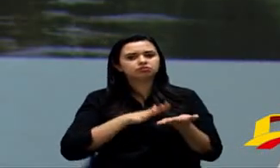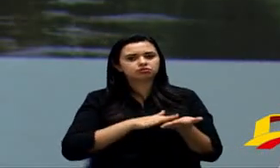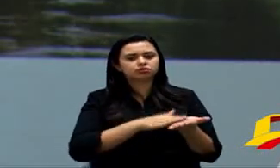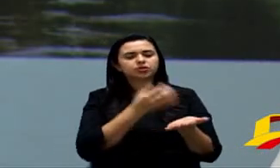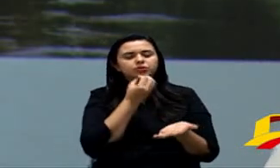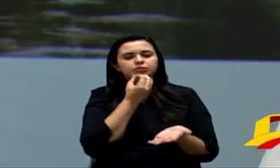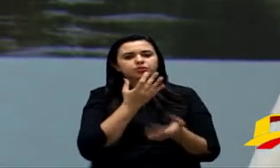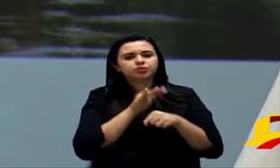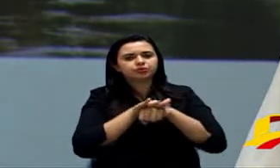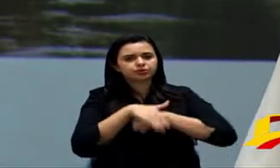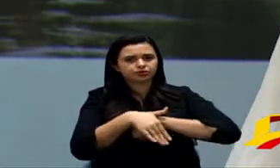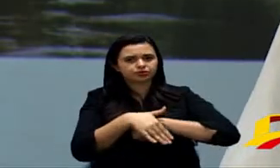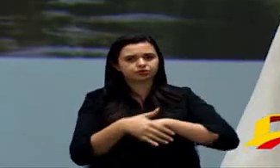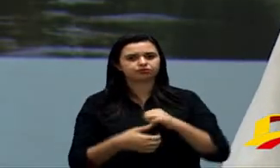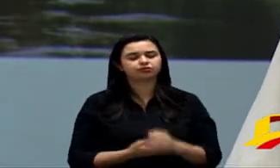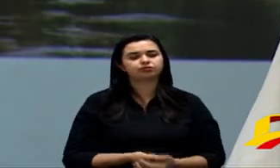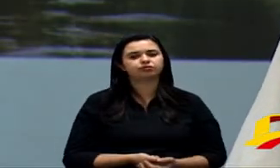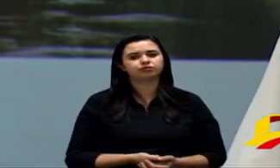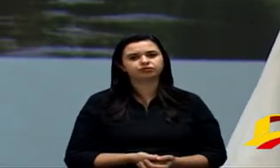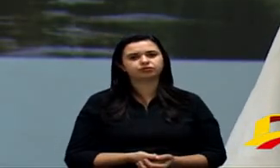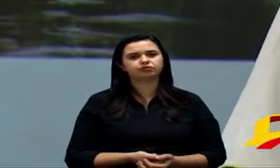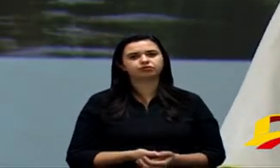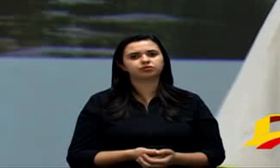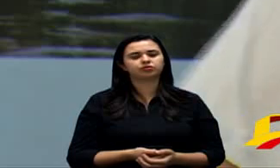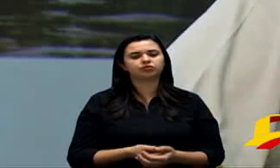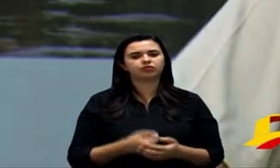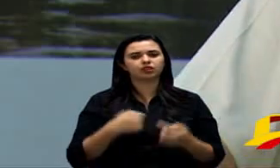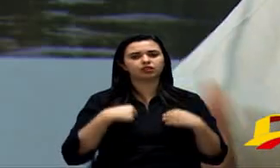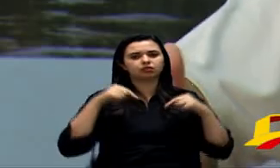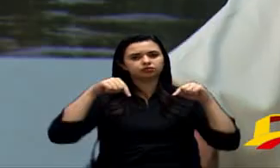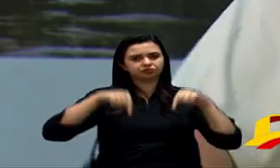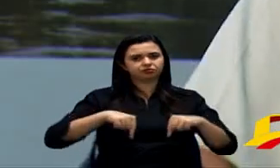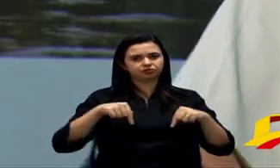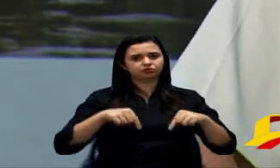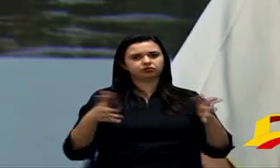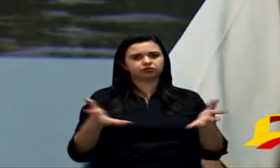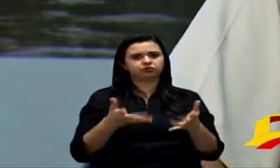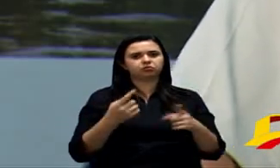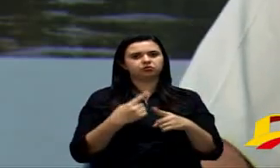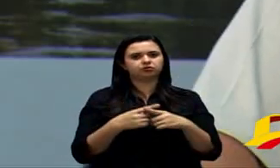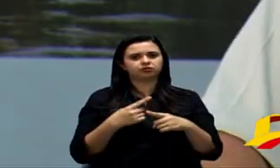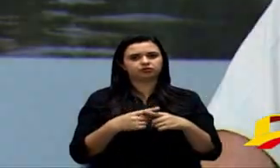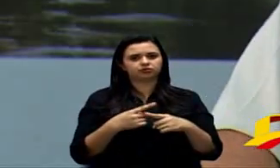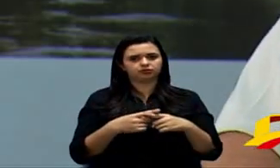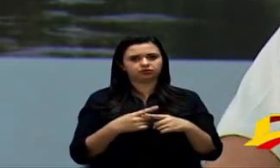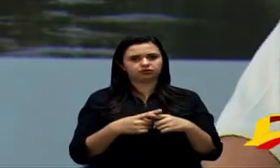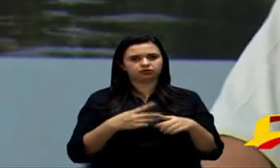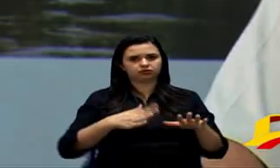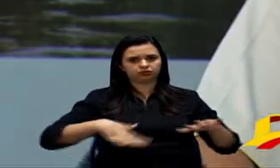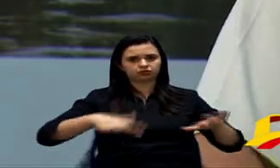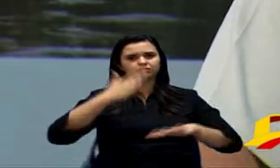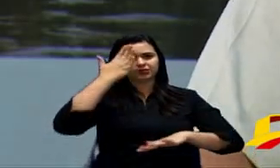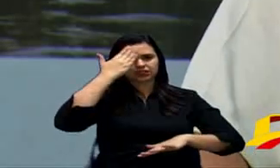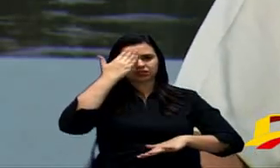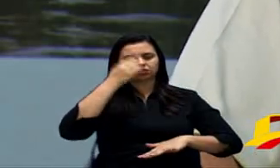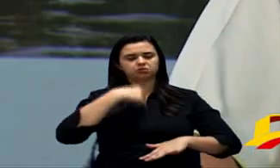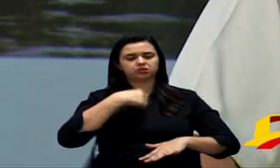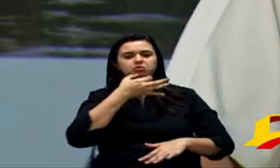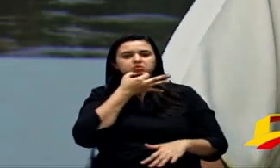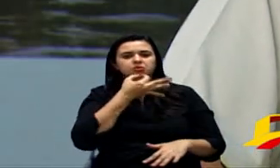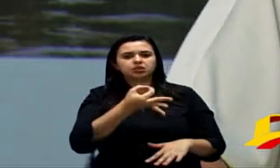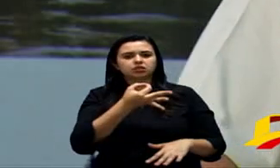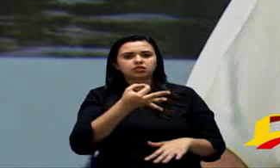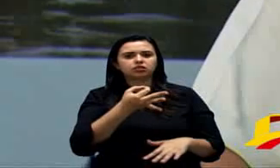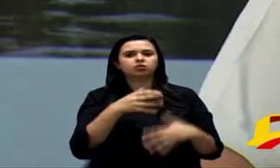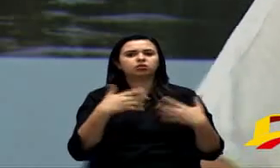noite. Pessoal, eu estou aqui hoje, todos já sabem a respeito do meu posicionamento. Eu